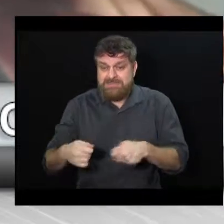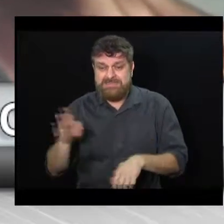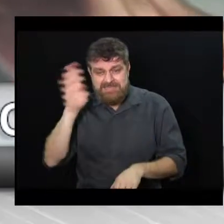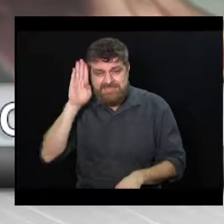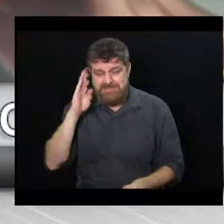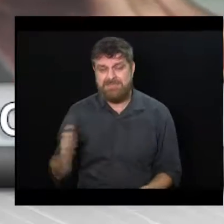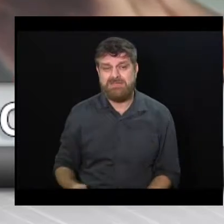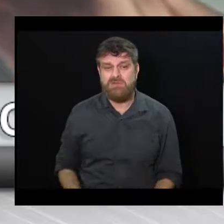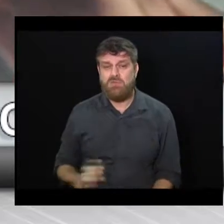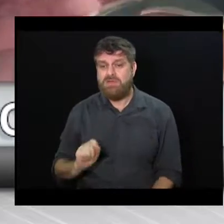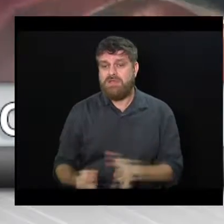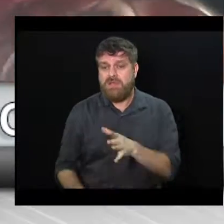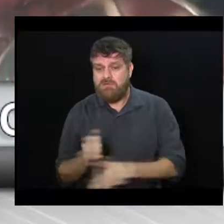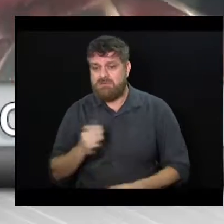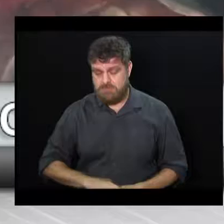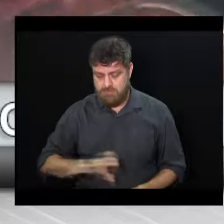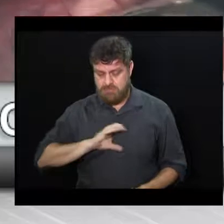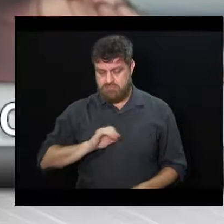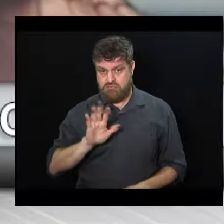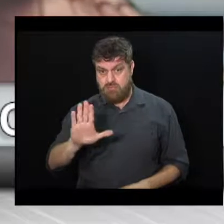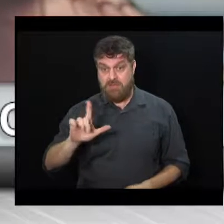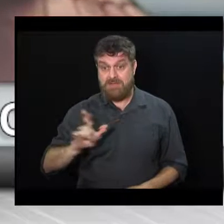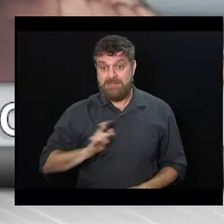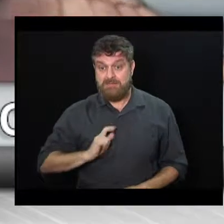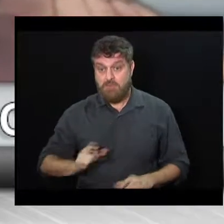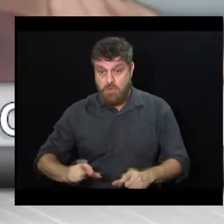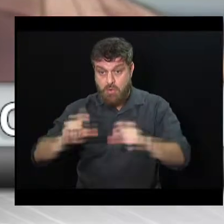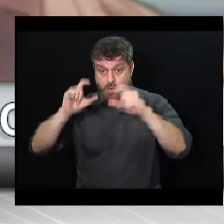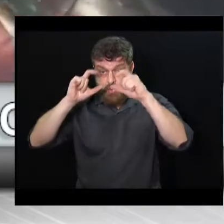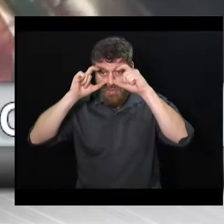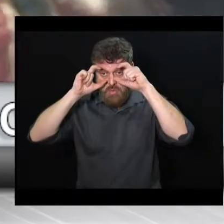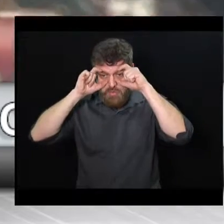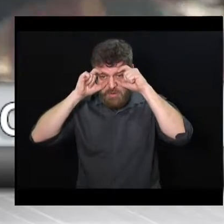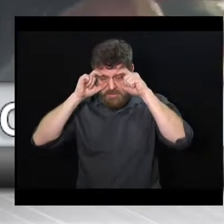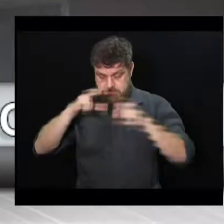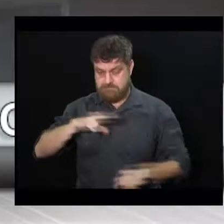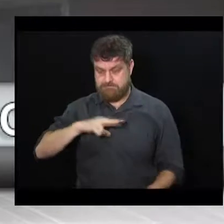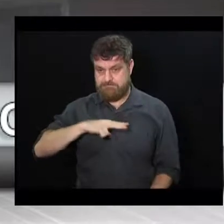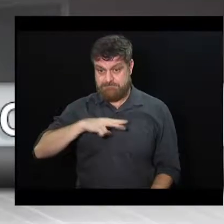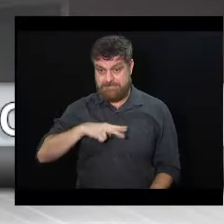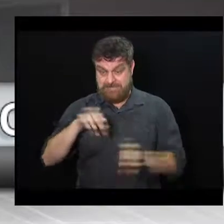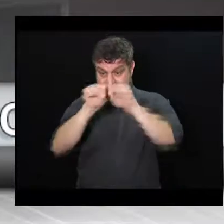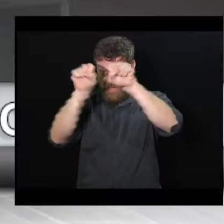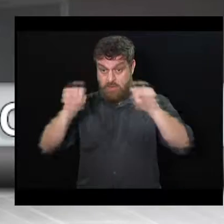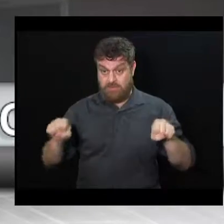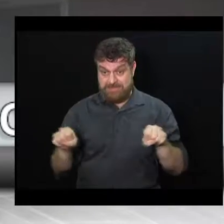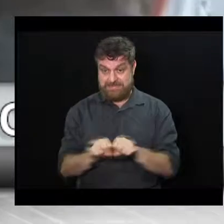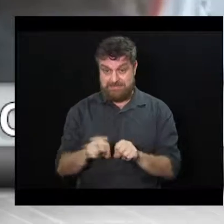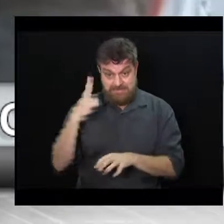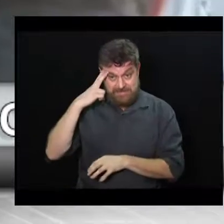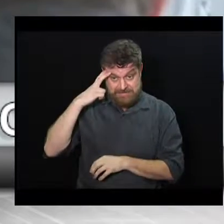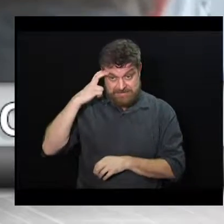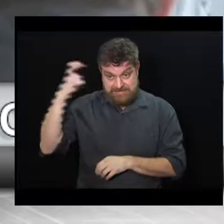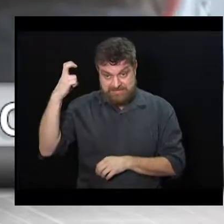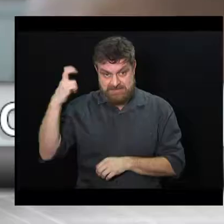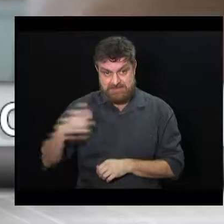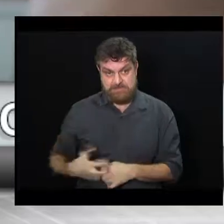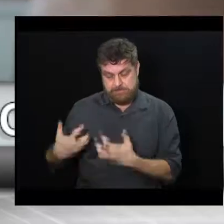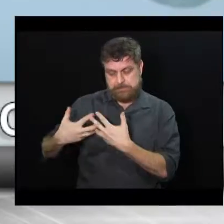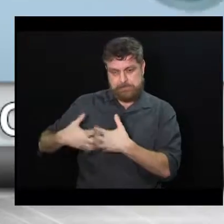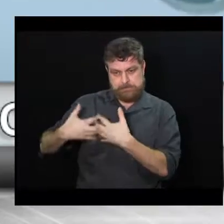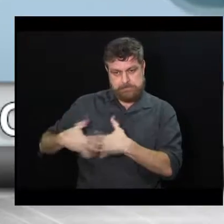lacuna deixada por Tony Stark, que deixou para si seus óculos pessoal com acesso a um sistema de inteligência